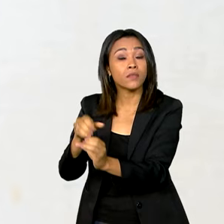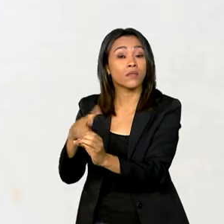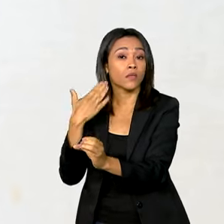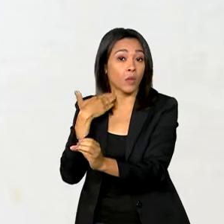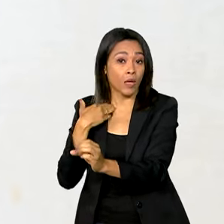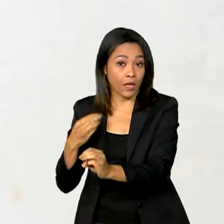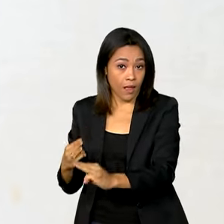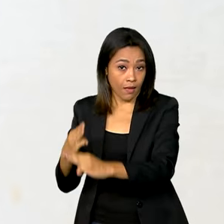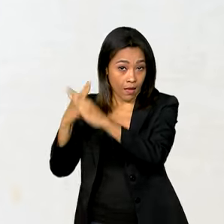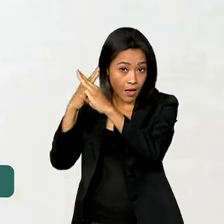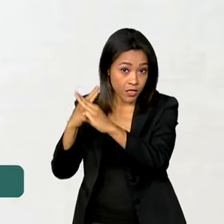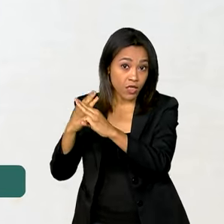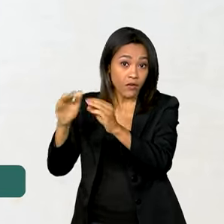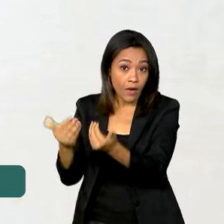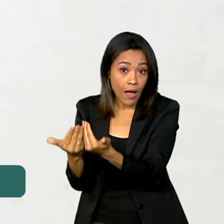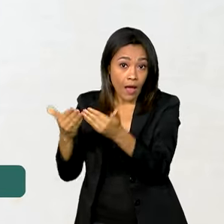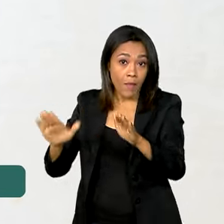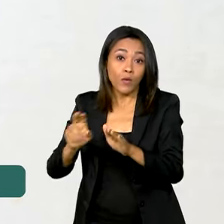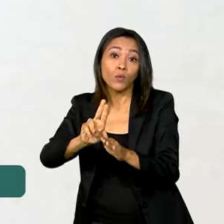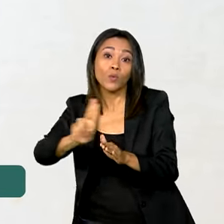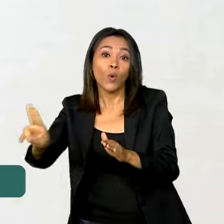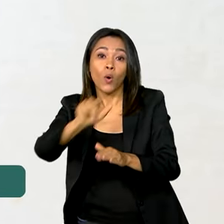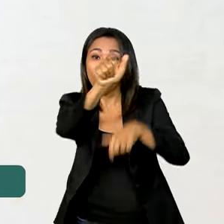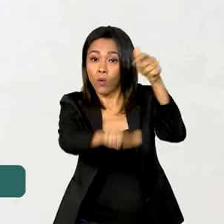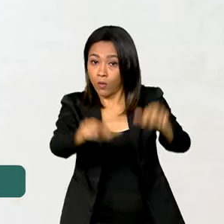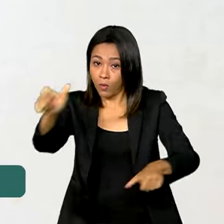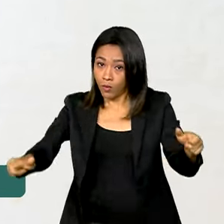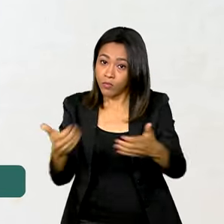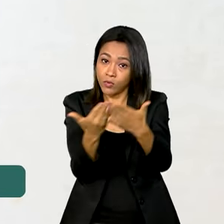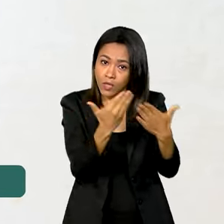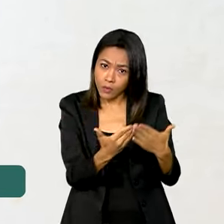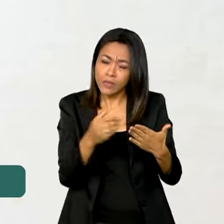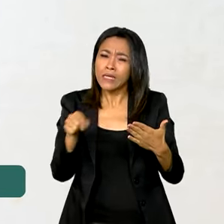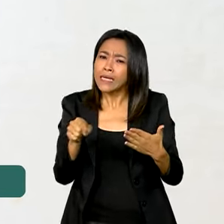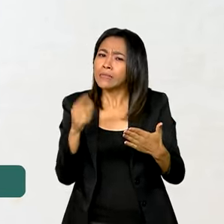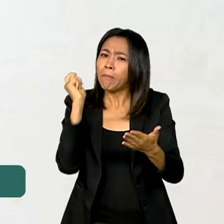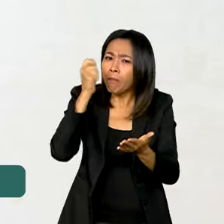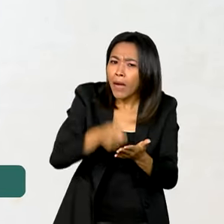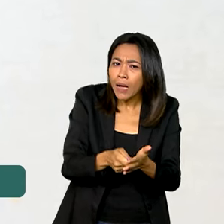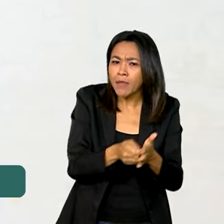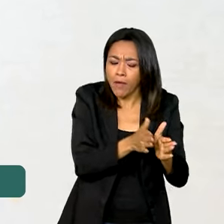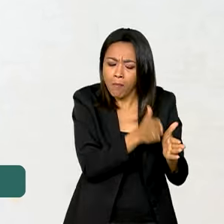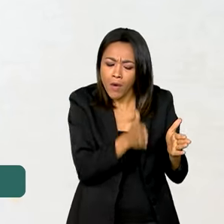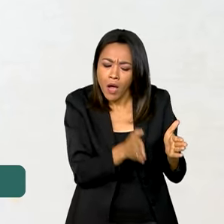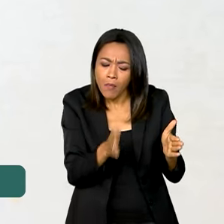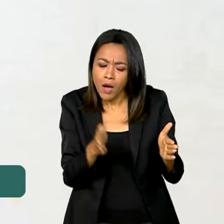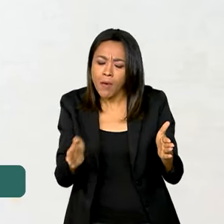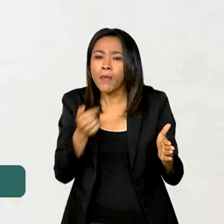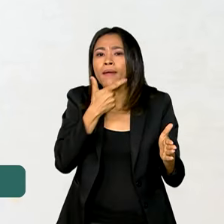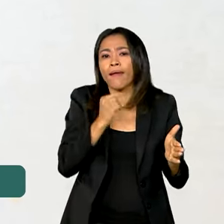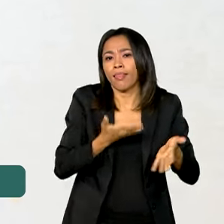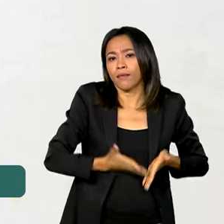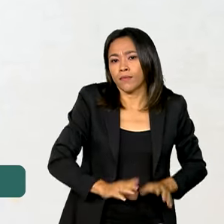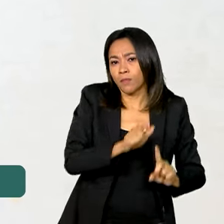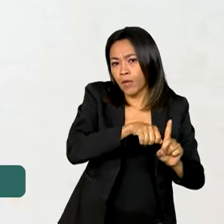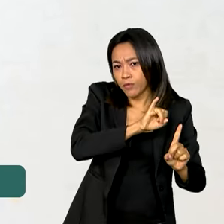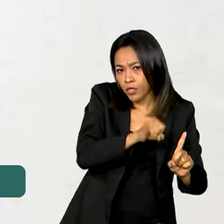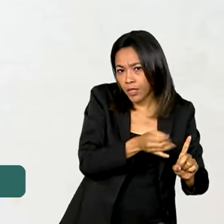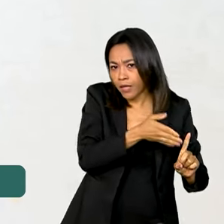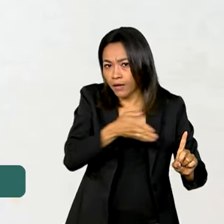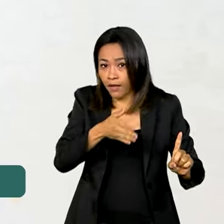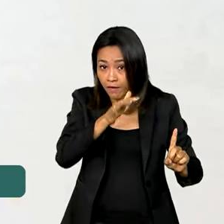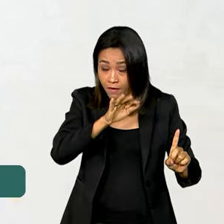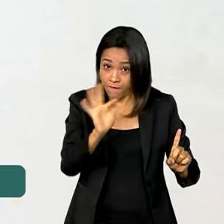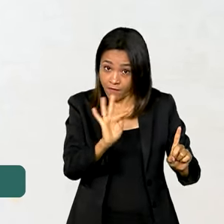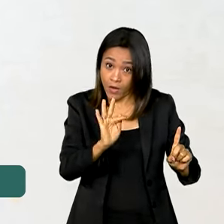que foi aberta no nome dos estudantes. E esse pagamento ele vai ser feito de forma escalonada. Então, quem nasceu em janeiro e fevereiro